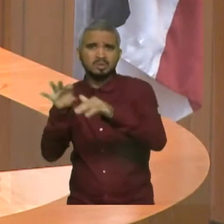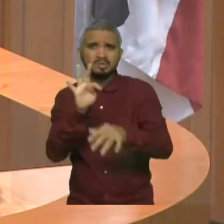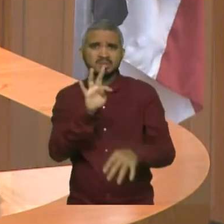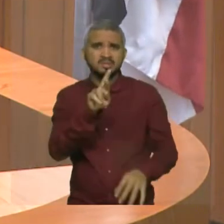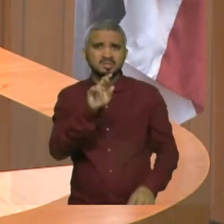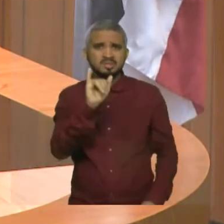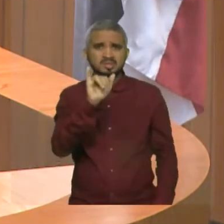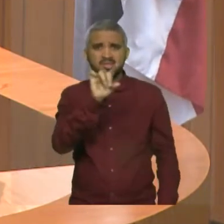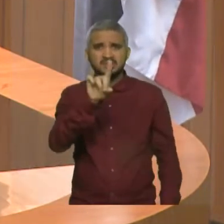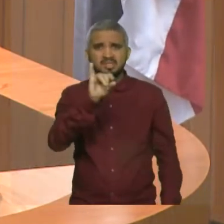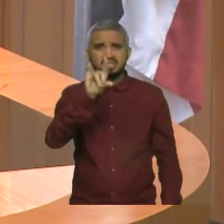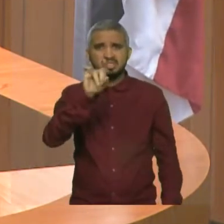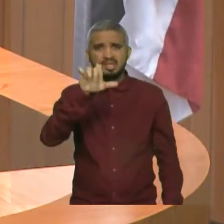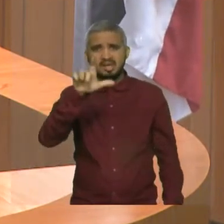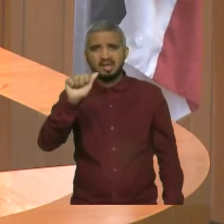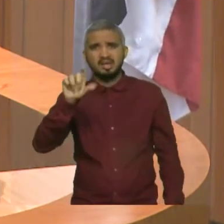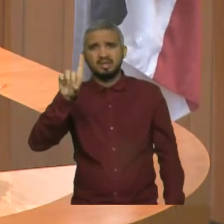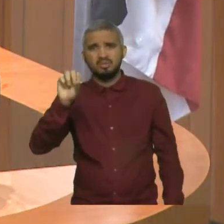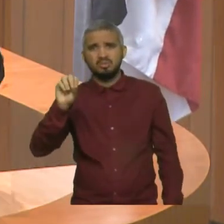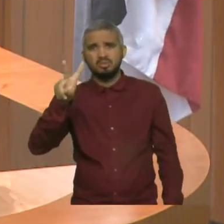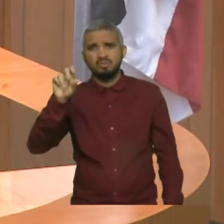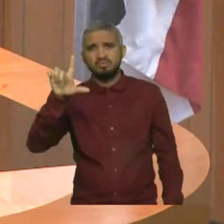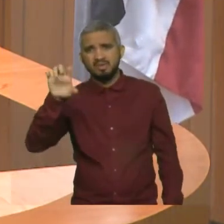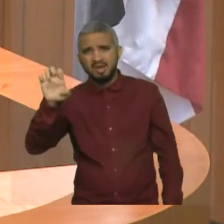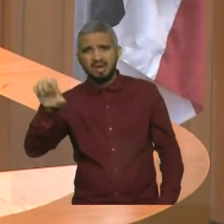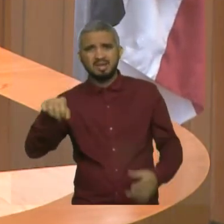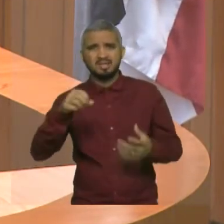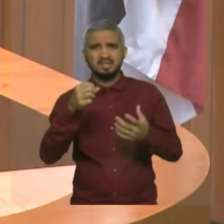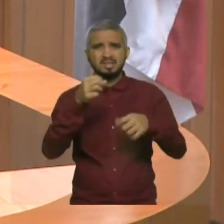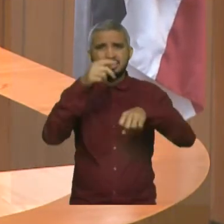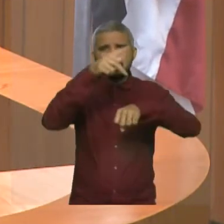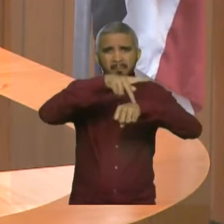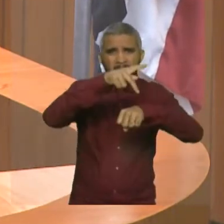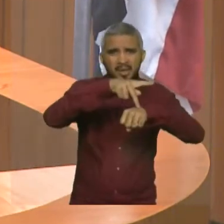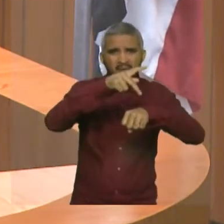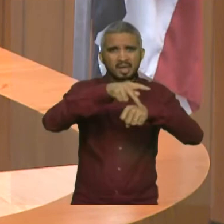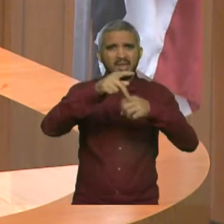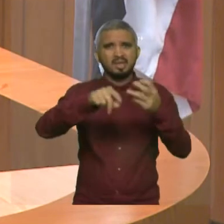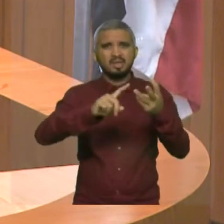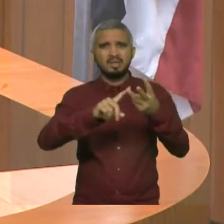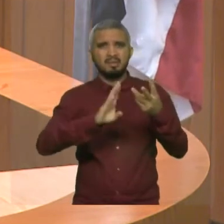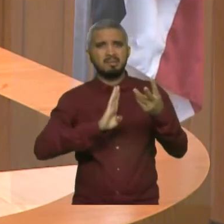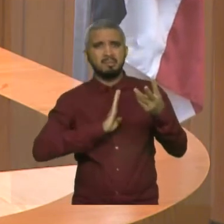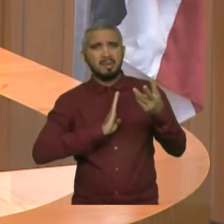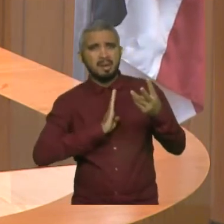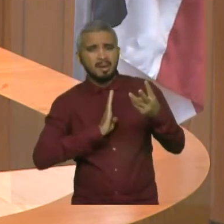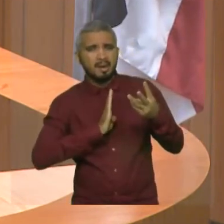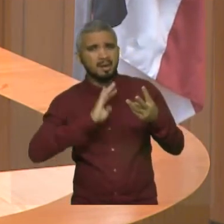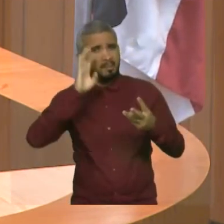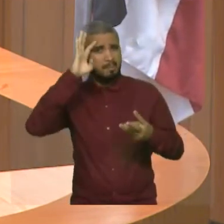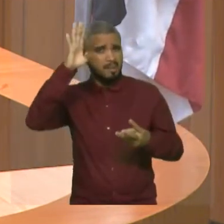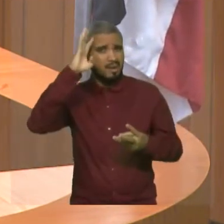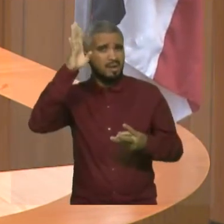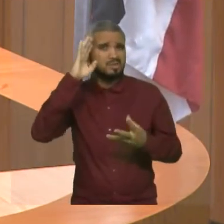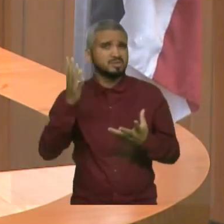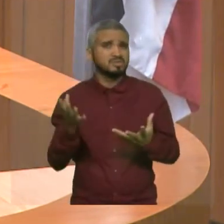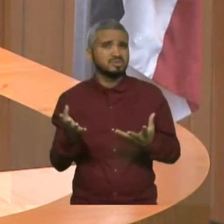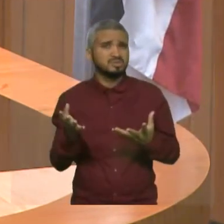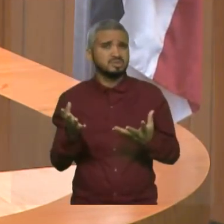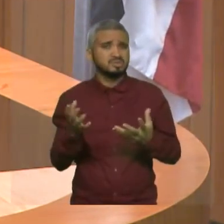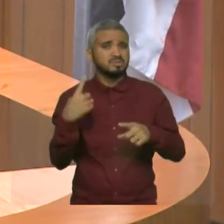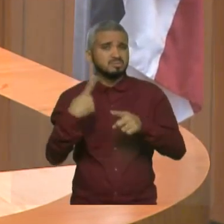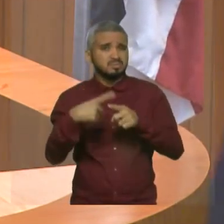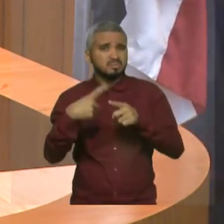Vale, Pedreiras, Bacabal, veja a situação daqueles municípios que são ali praticamente no nível do